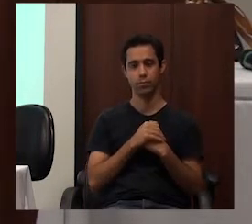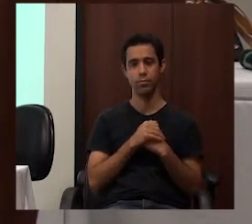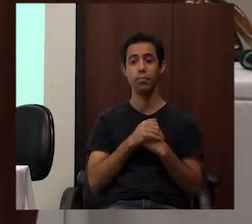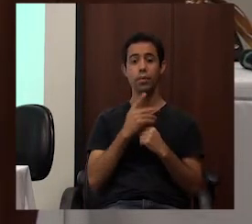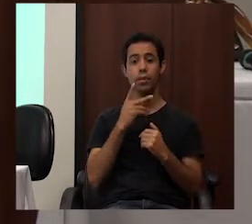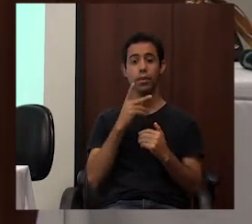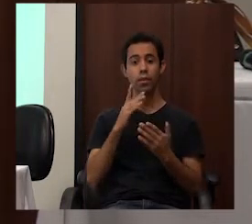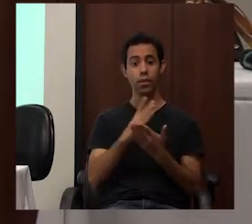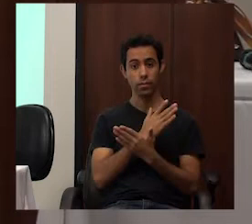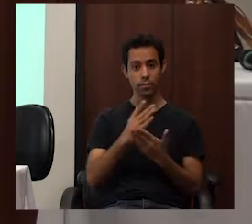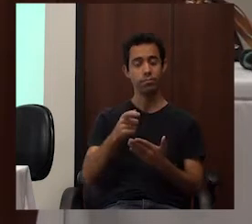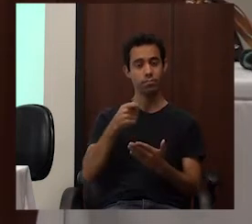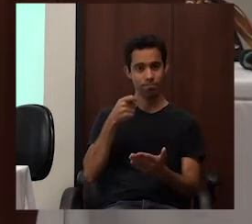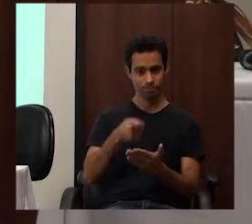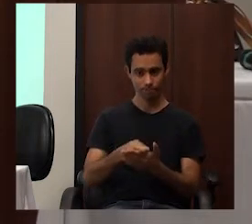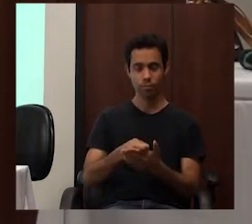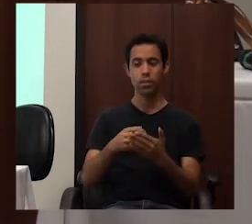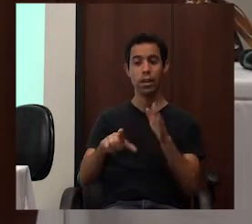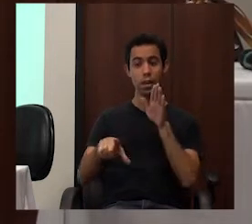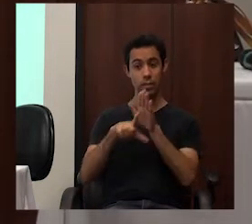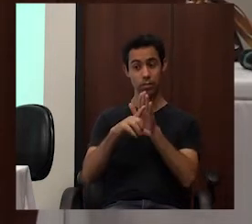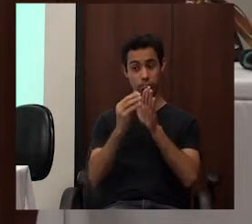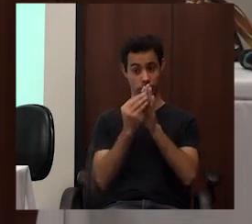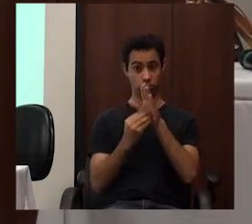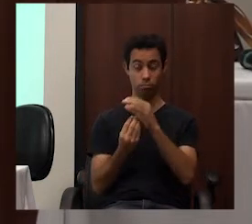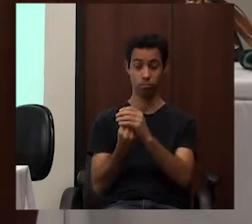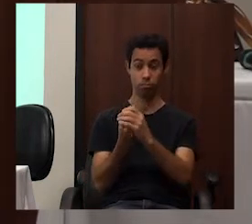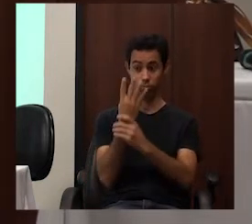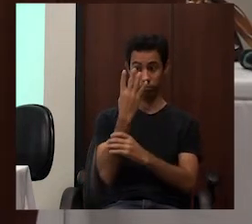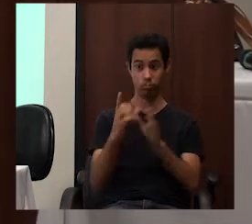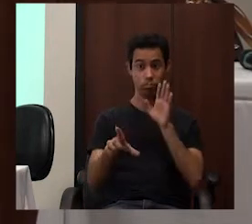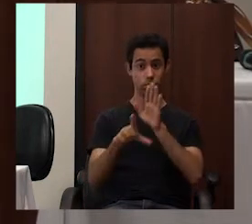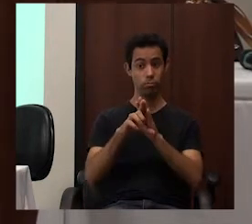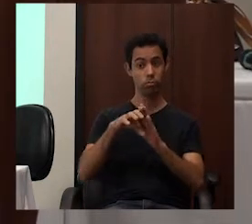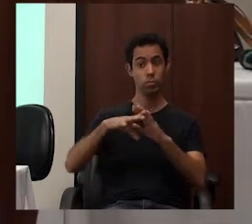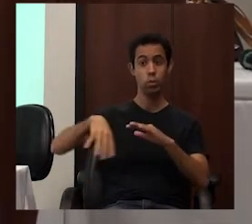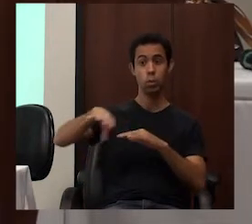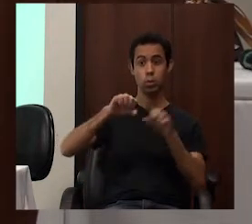lei, porque a lei foi criada dentro de um sistema legislativo,